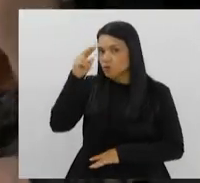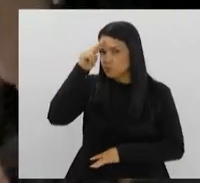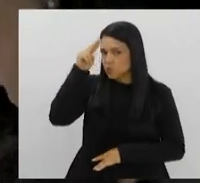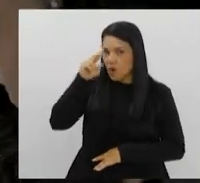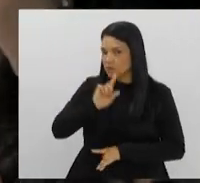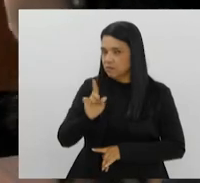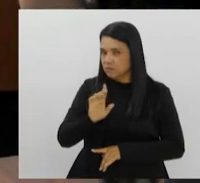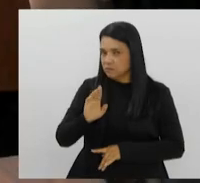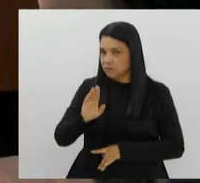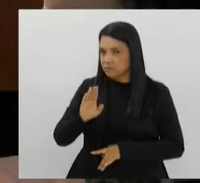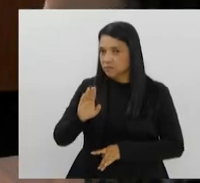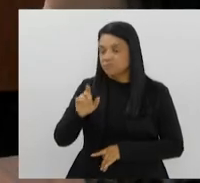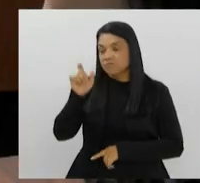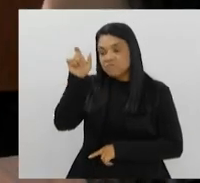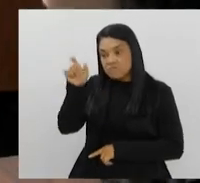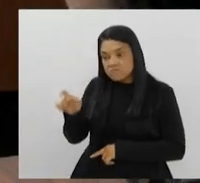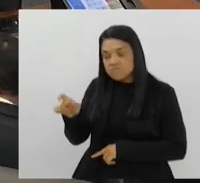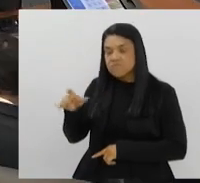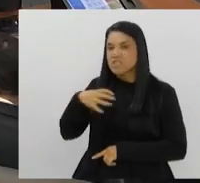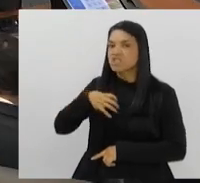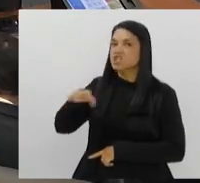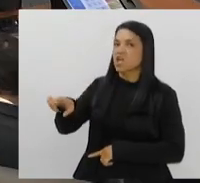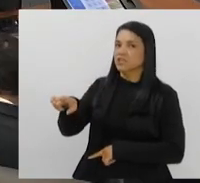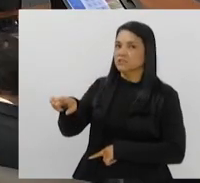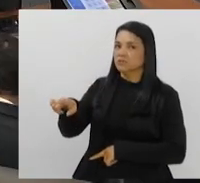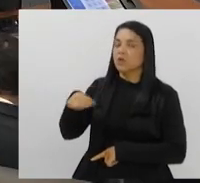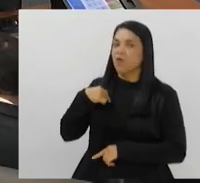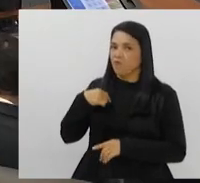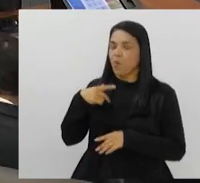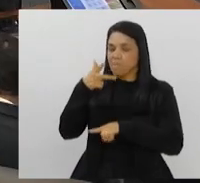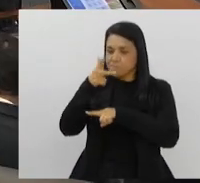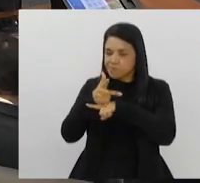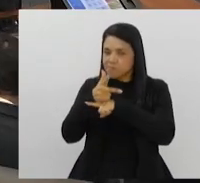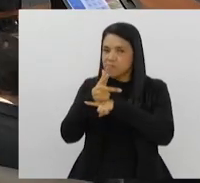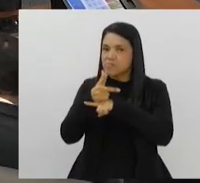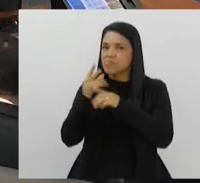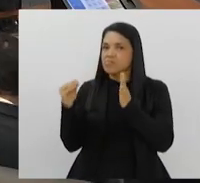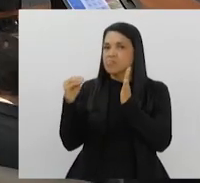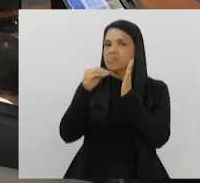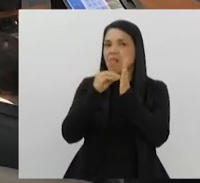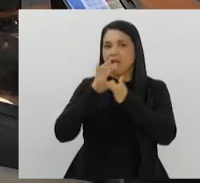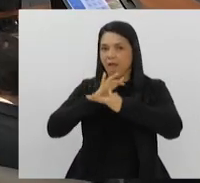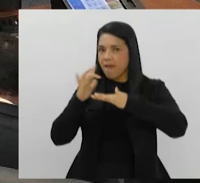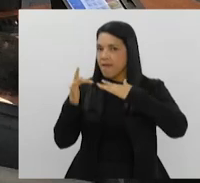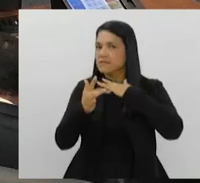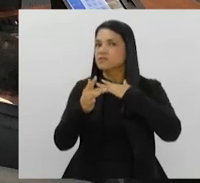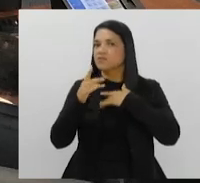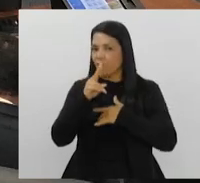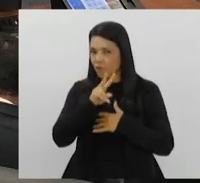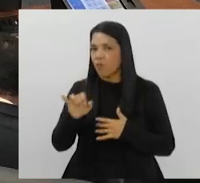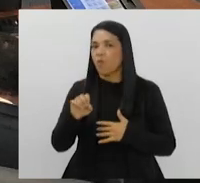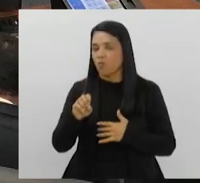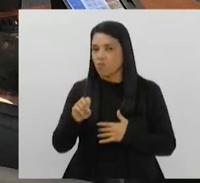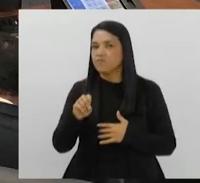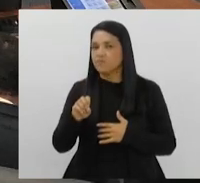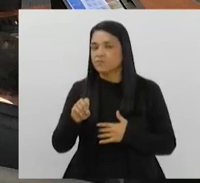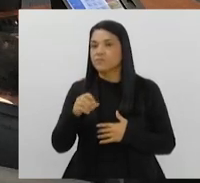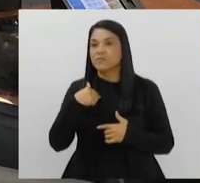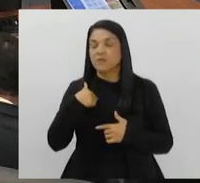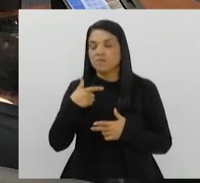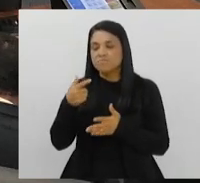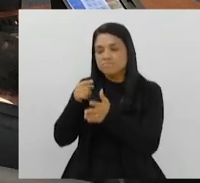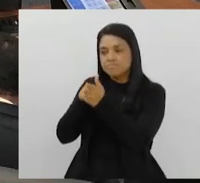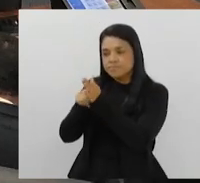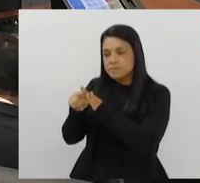porém aquele foi desse jeito. E eu vou publicar o vídeo nas minhas redes sociais, porque a todo momento eu questionava ele o parâmetro